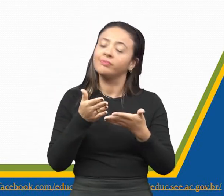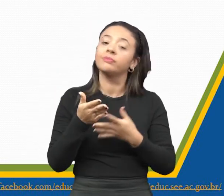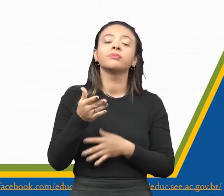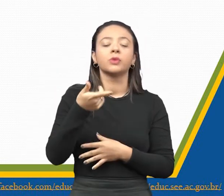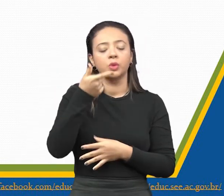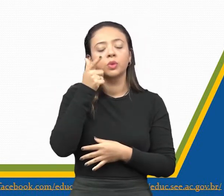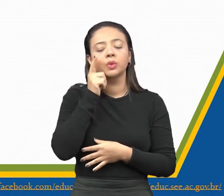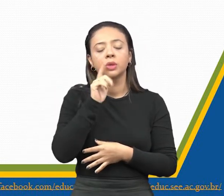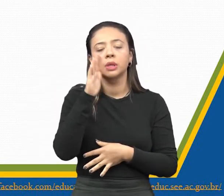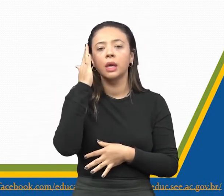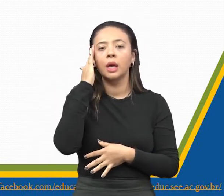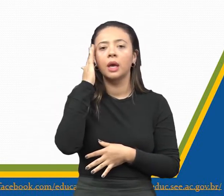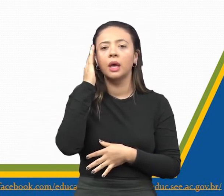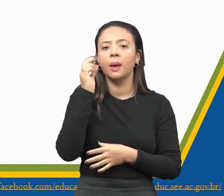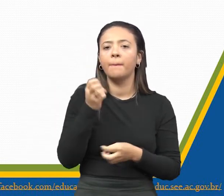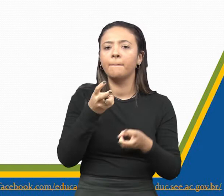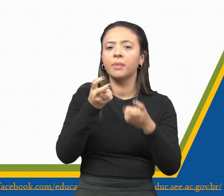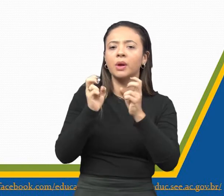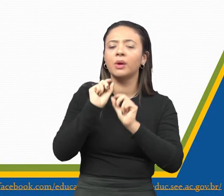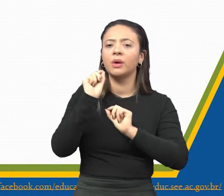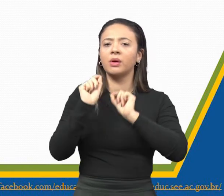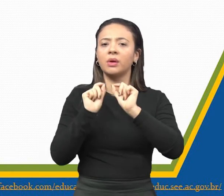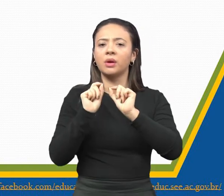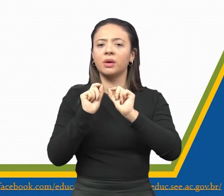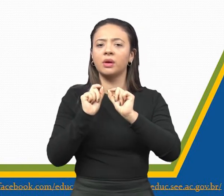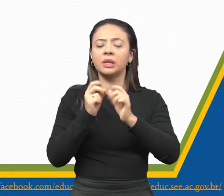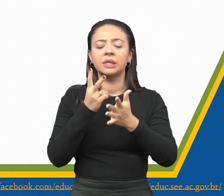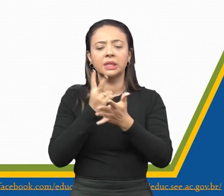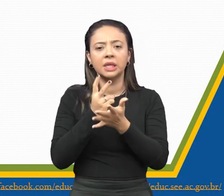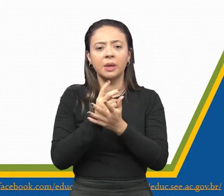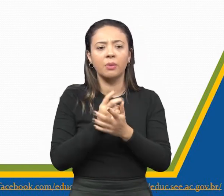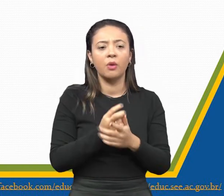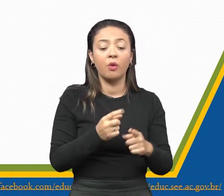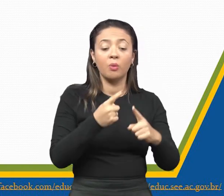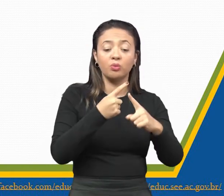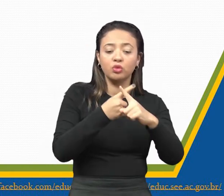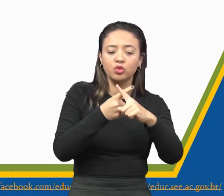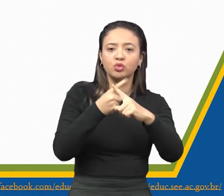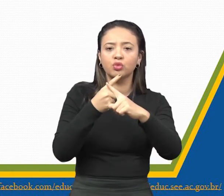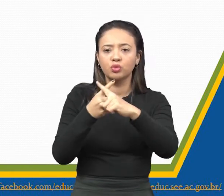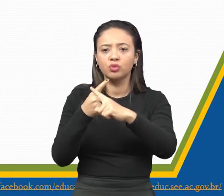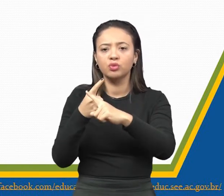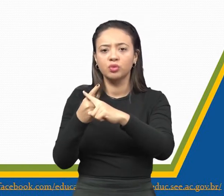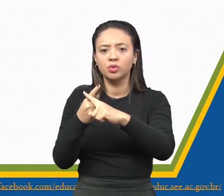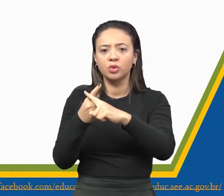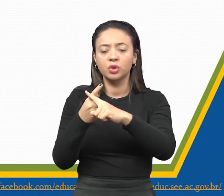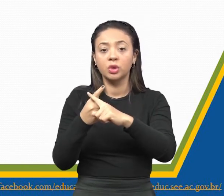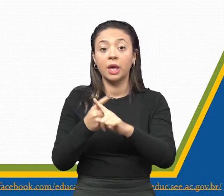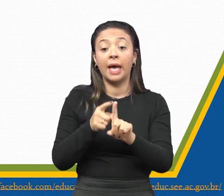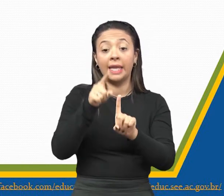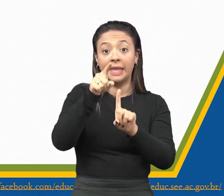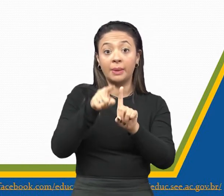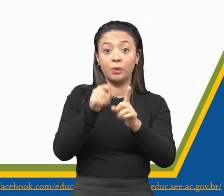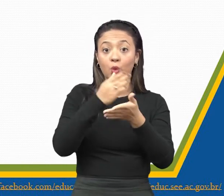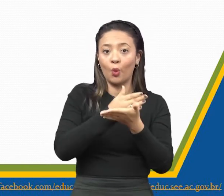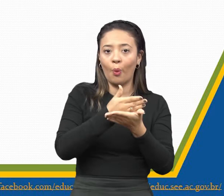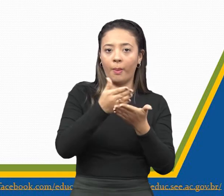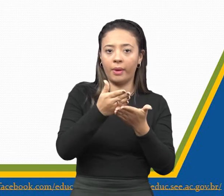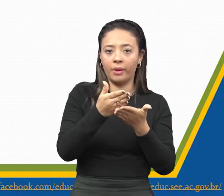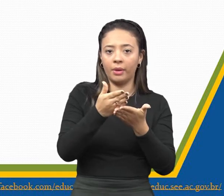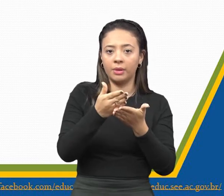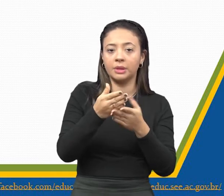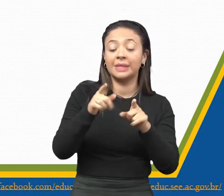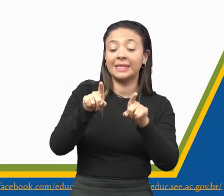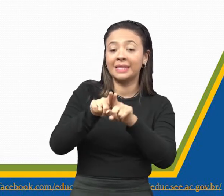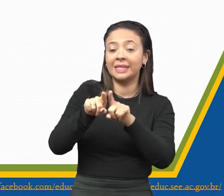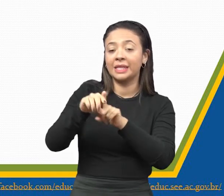já podemos observar que nós vamos multiplicar essa temperatura inicial por esses